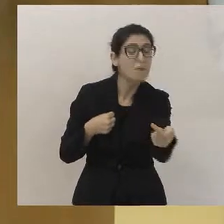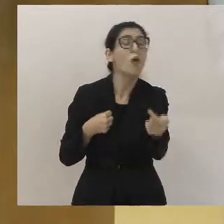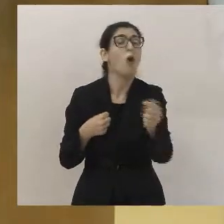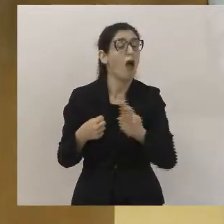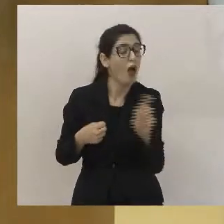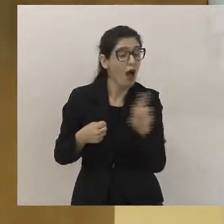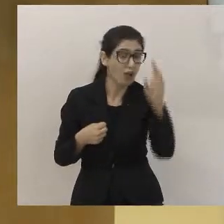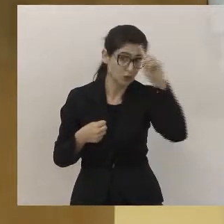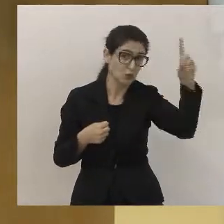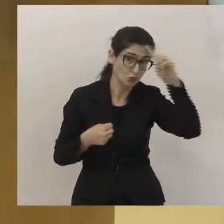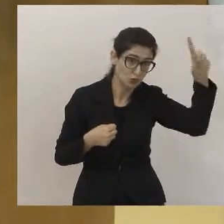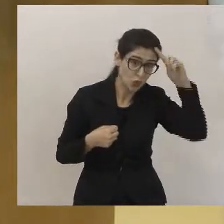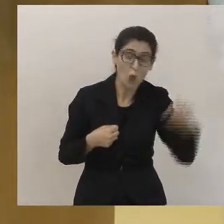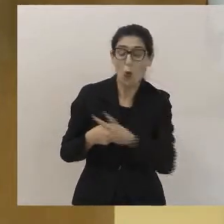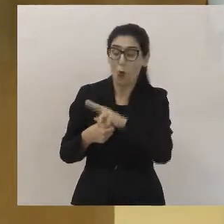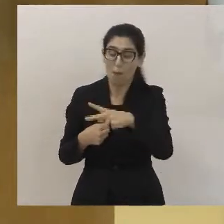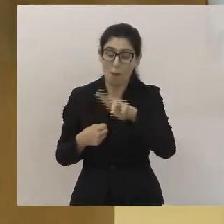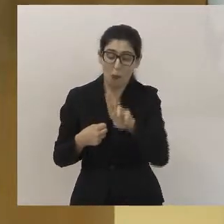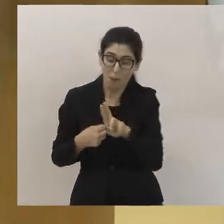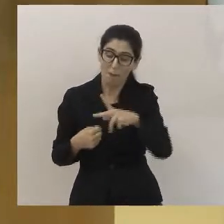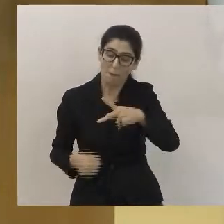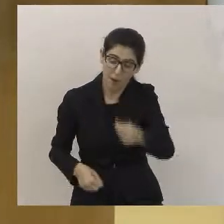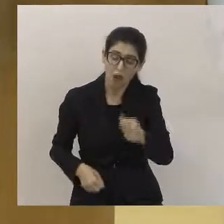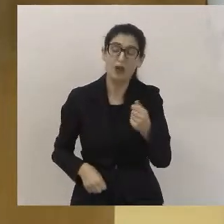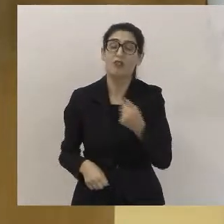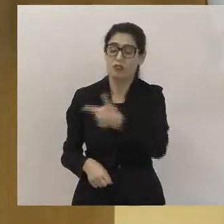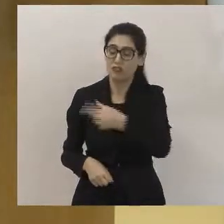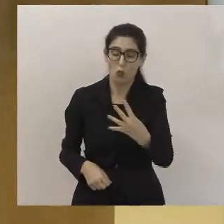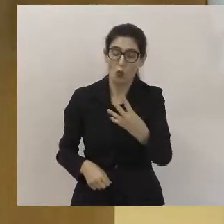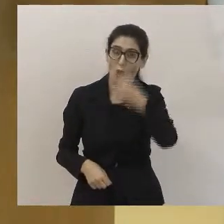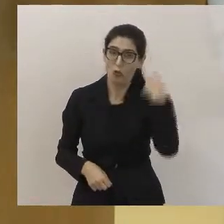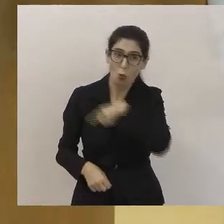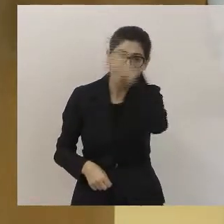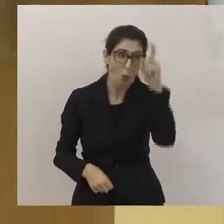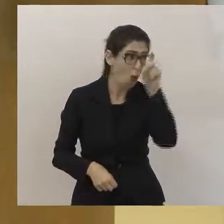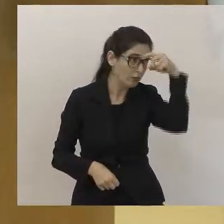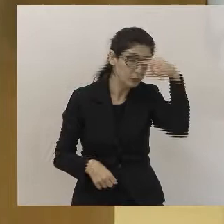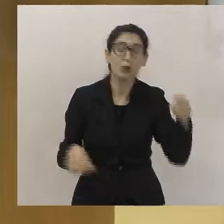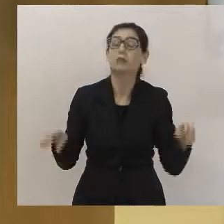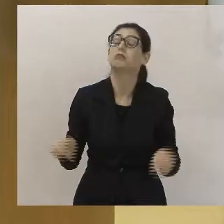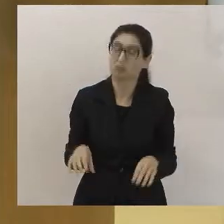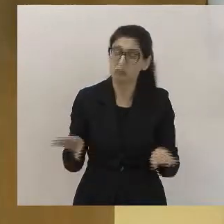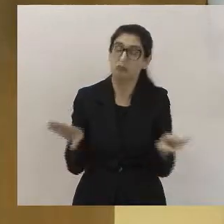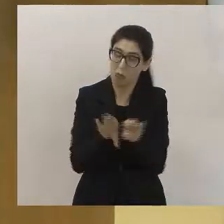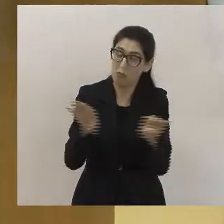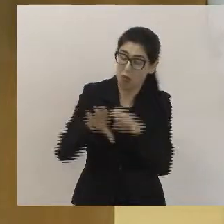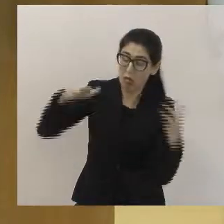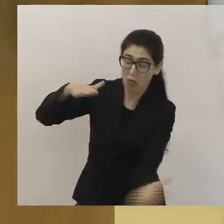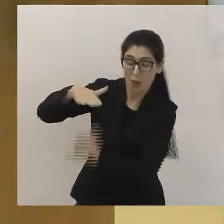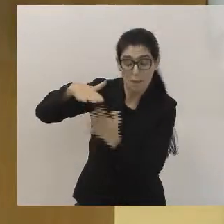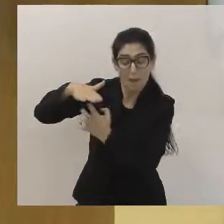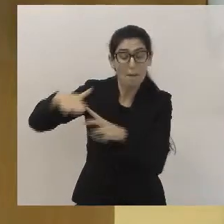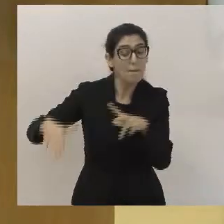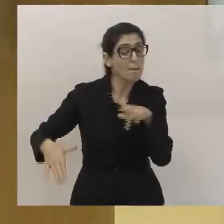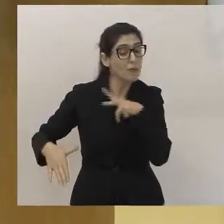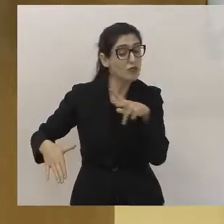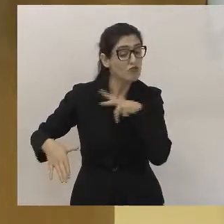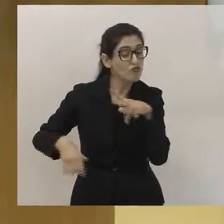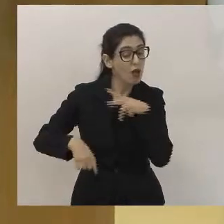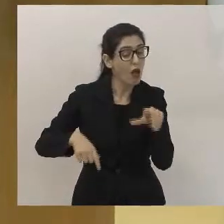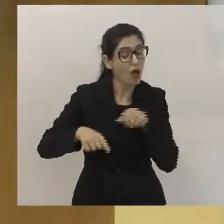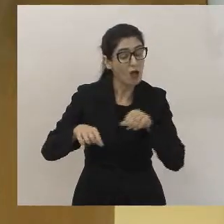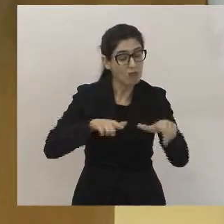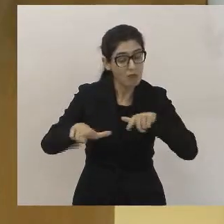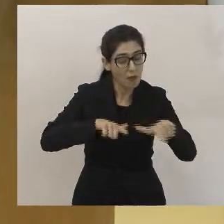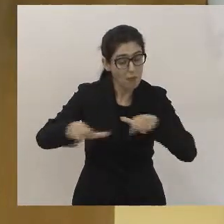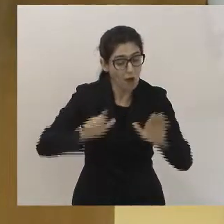a upa 24 horas terceirizada já fiz contato com a diretoria da